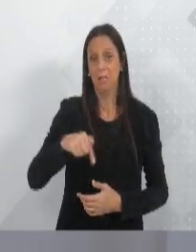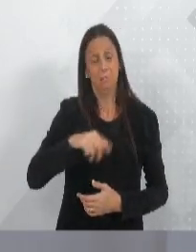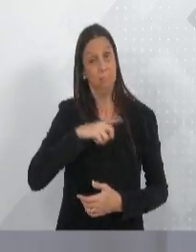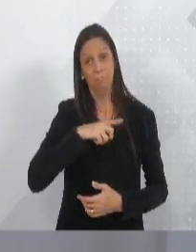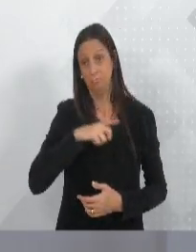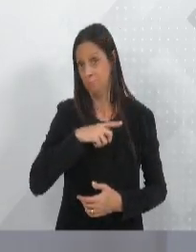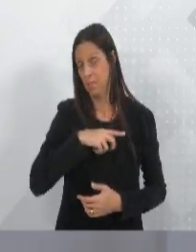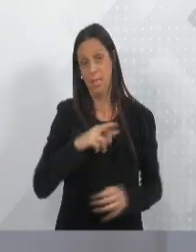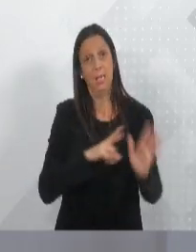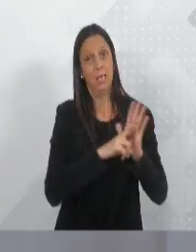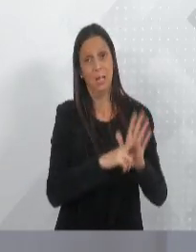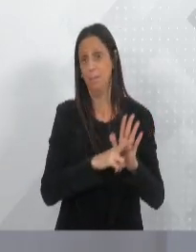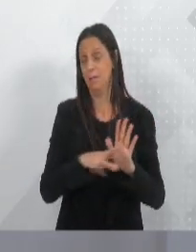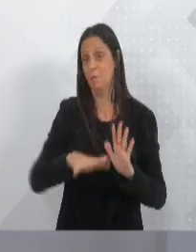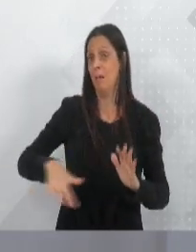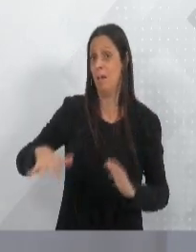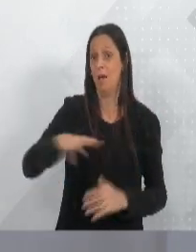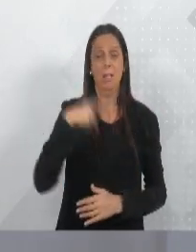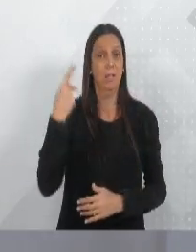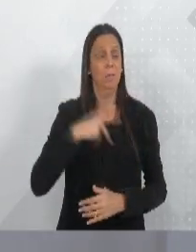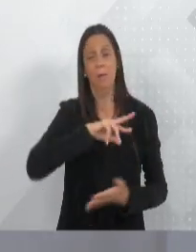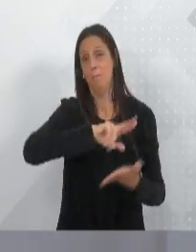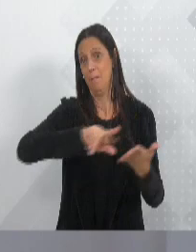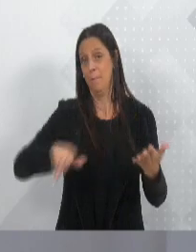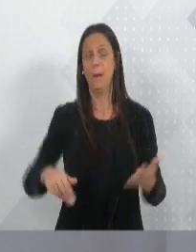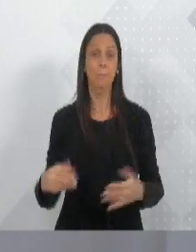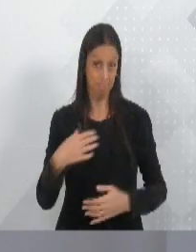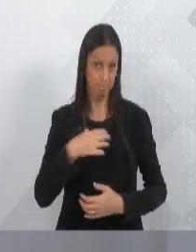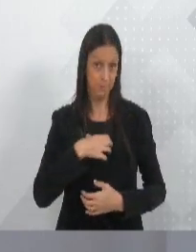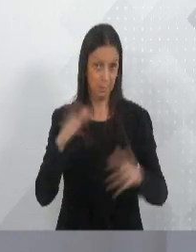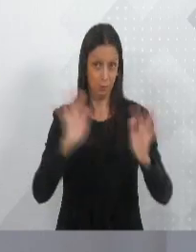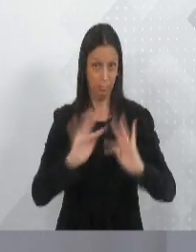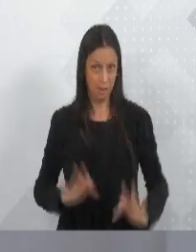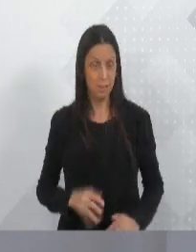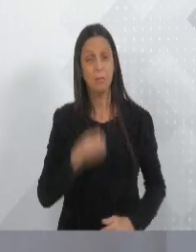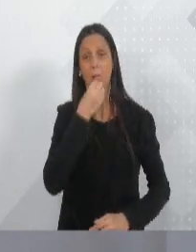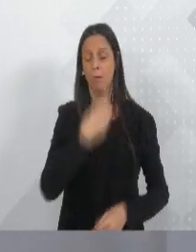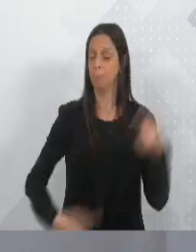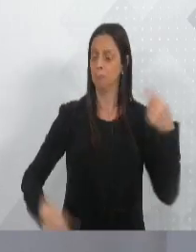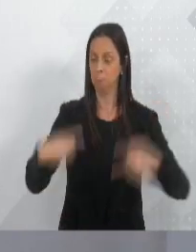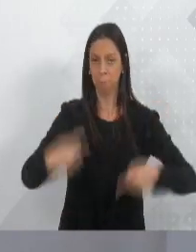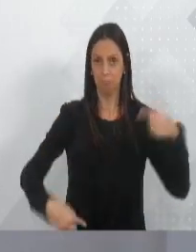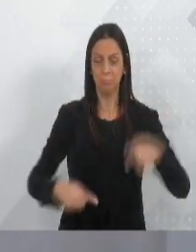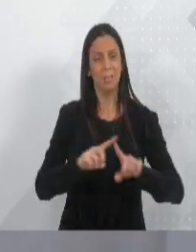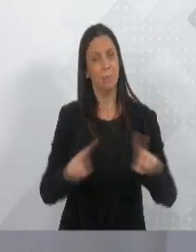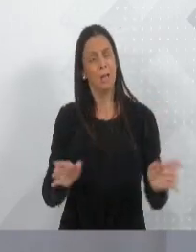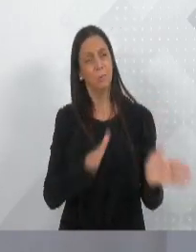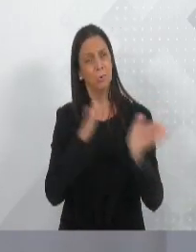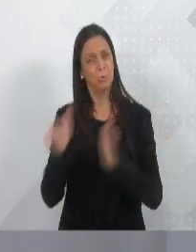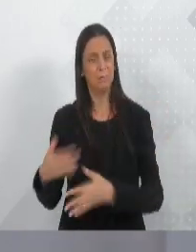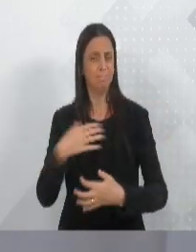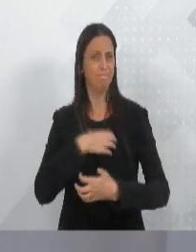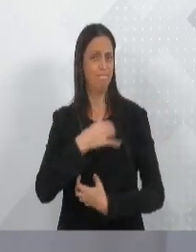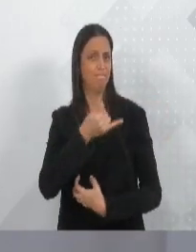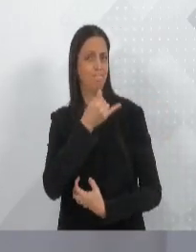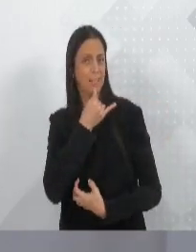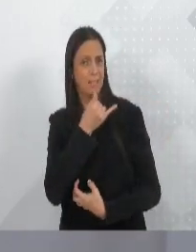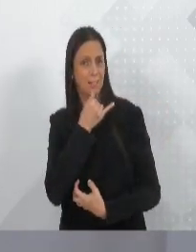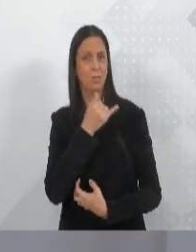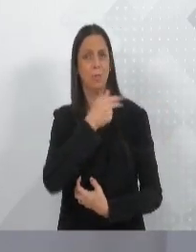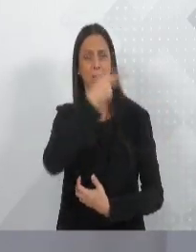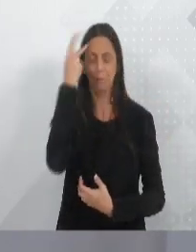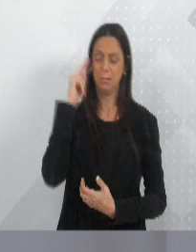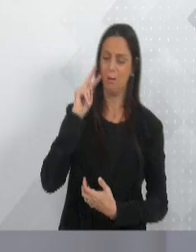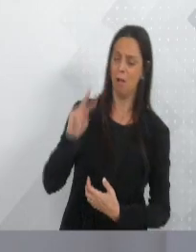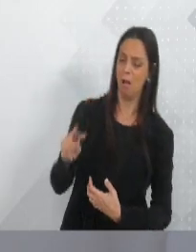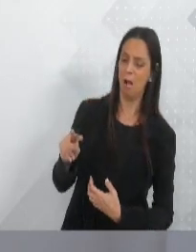cabo a rabo do espectro político fico feliz que a gente consiga fazer bom os debates aqui dentro Fico triste quando alguém tenta diminuir o que que